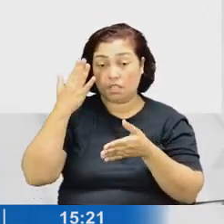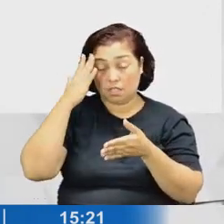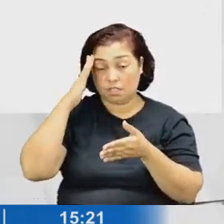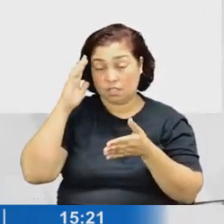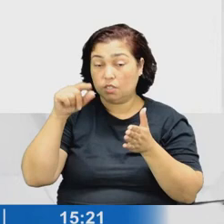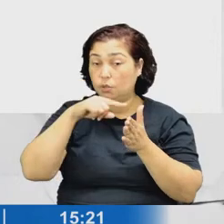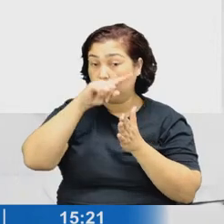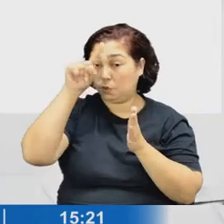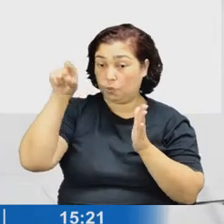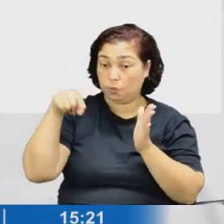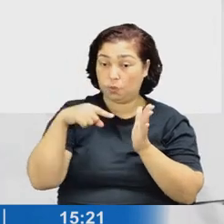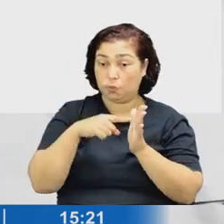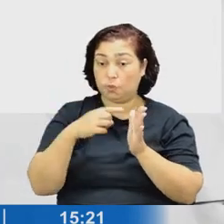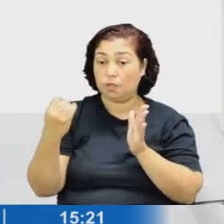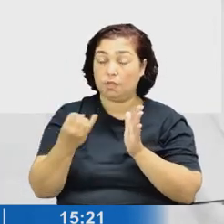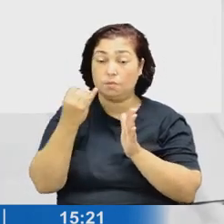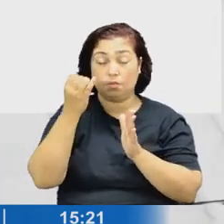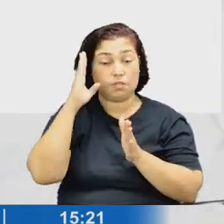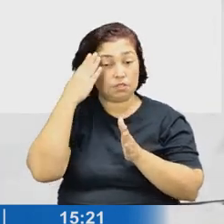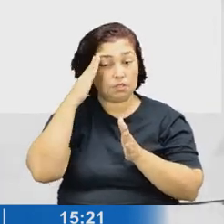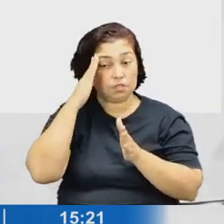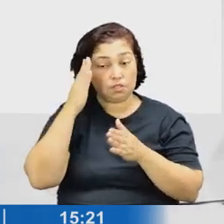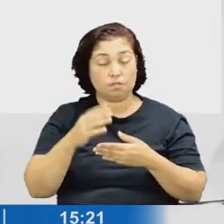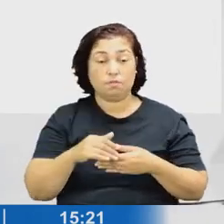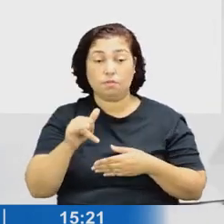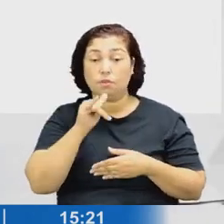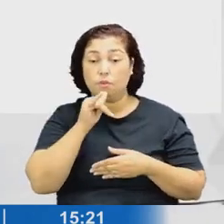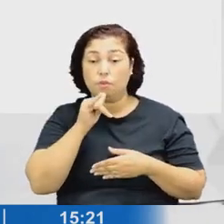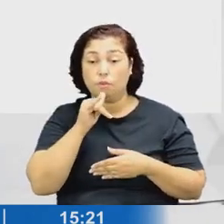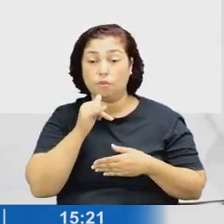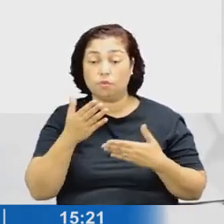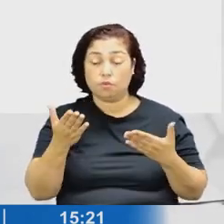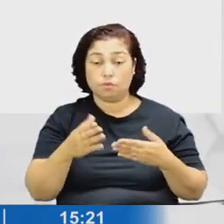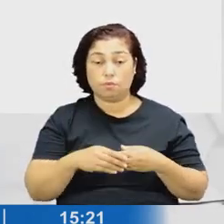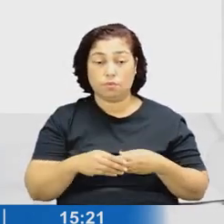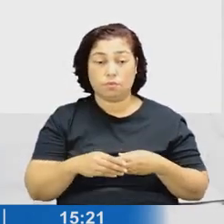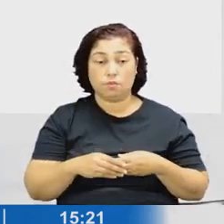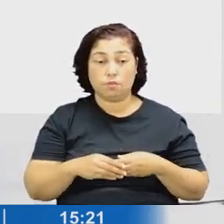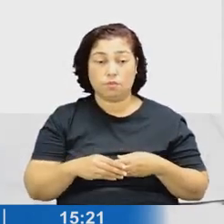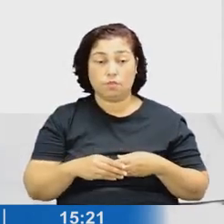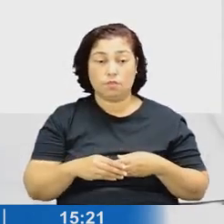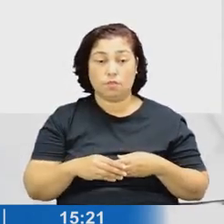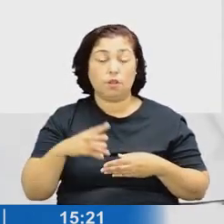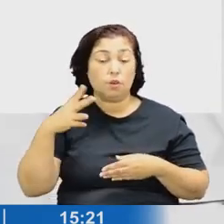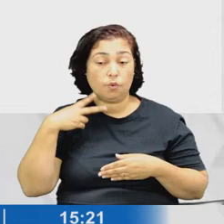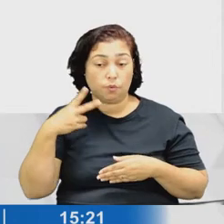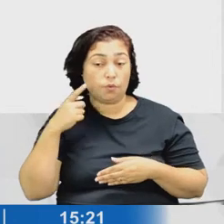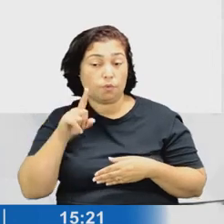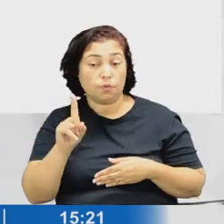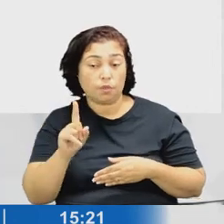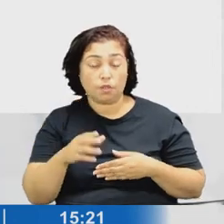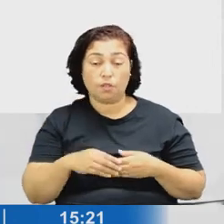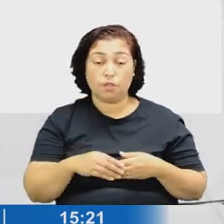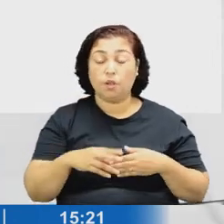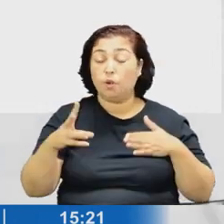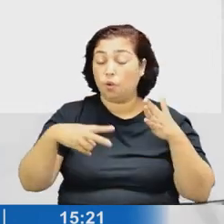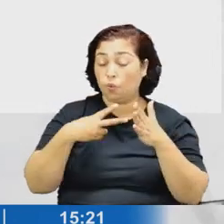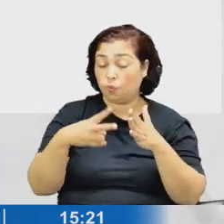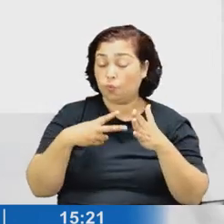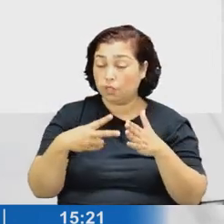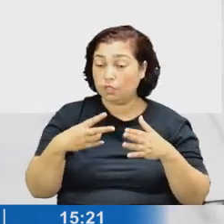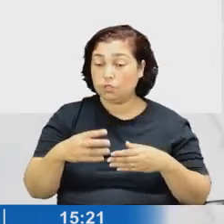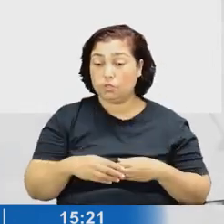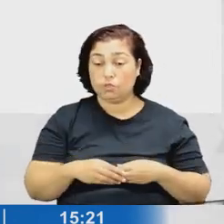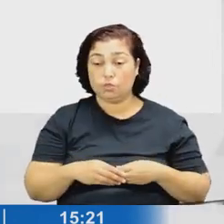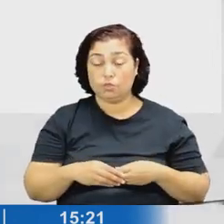proativa legal é importante entender porque por exemplo você tem exemplo na inauguração do ônibus que eu dei ela tem uma decoração não é o vereador vai lá comente né fazer um vídeo e tal